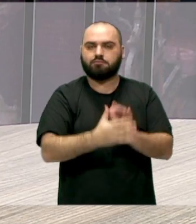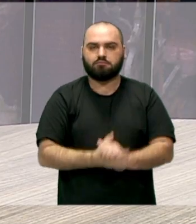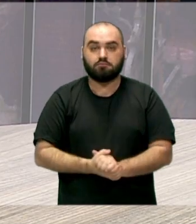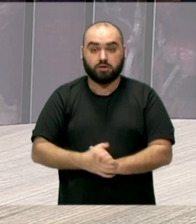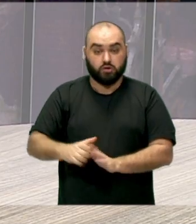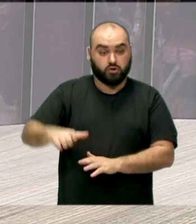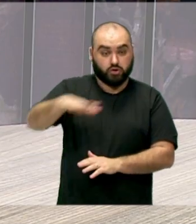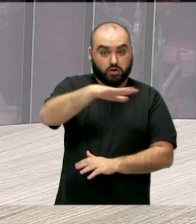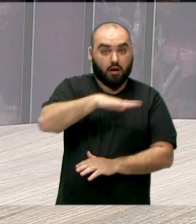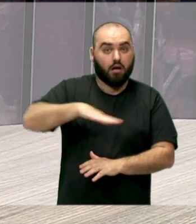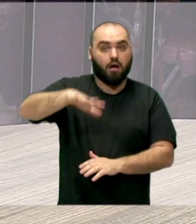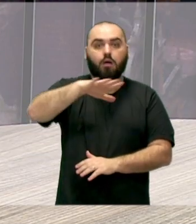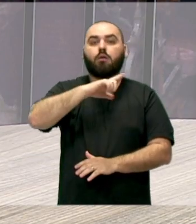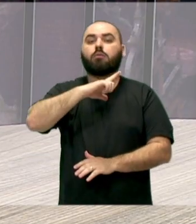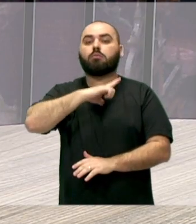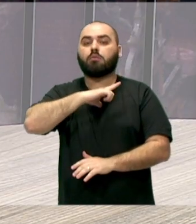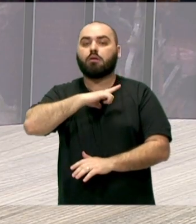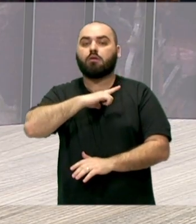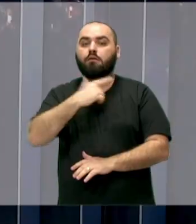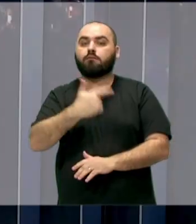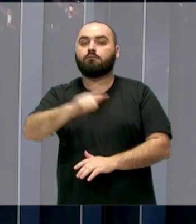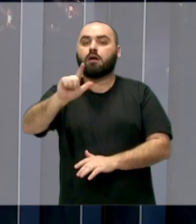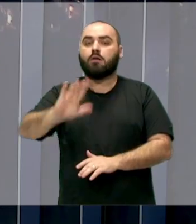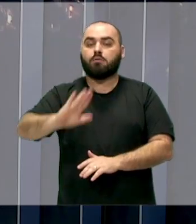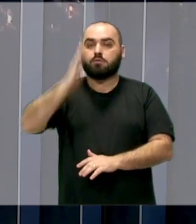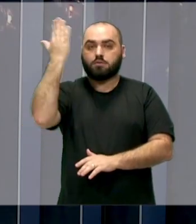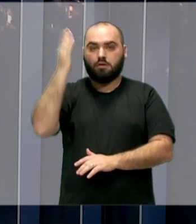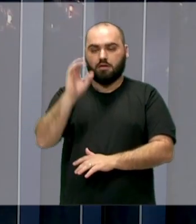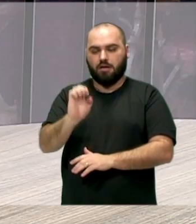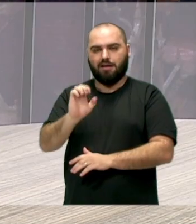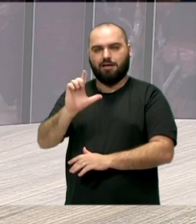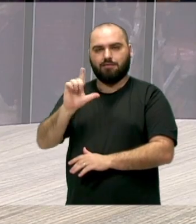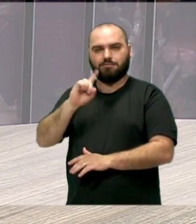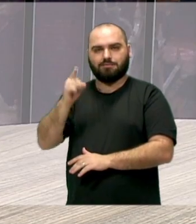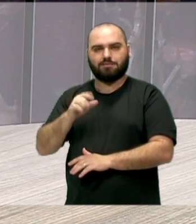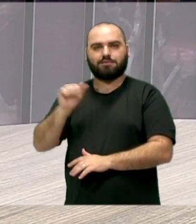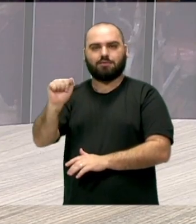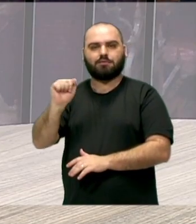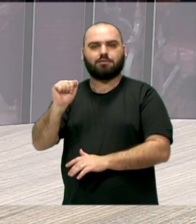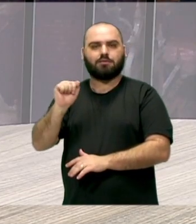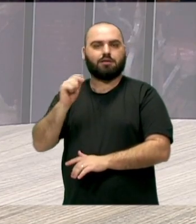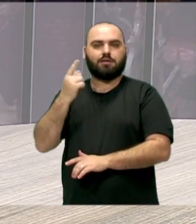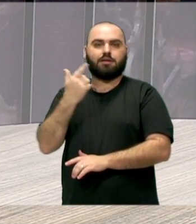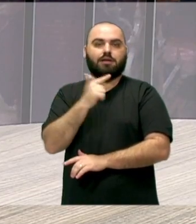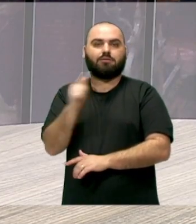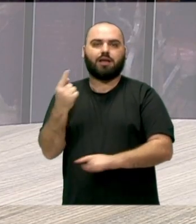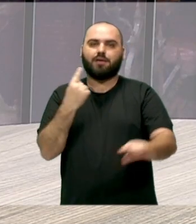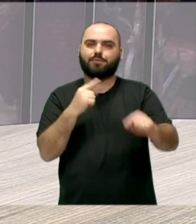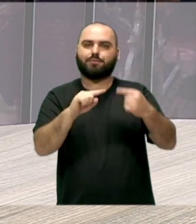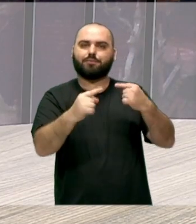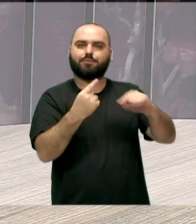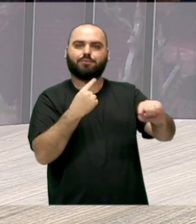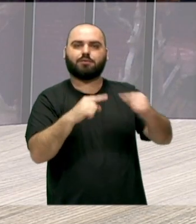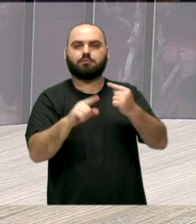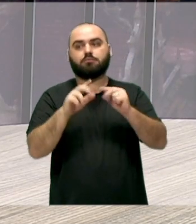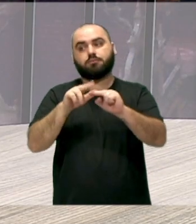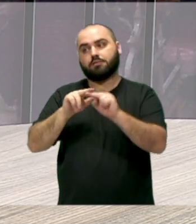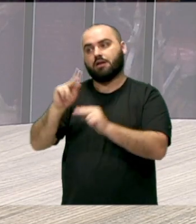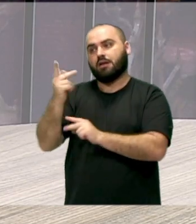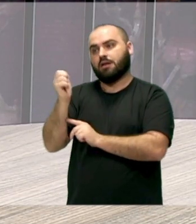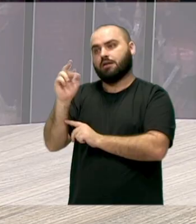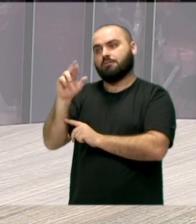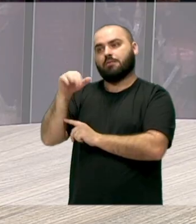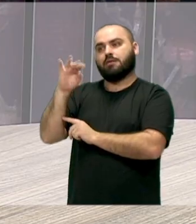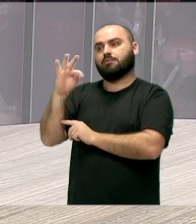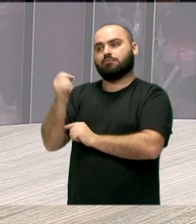os shows que vão acontecer no palco Elza Soares e que não são instrumentais. Então, o Hermeto não vai ter e o Arnaud também